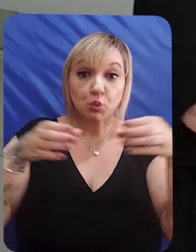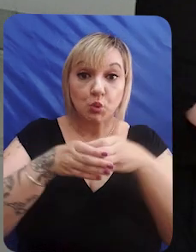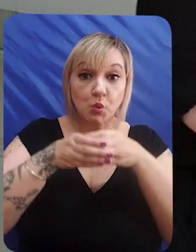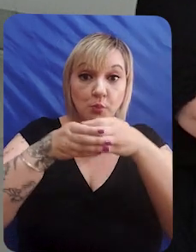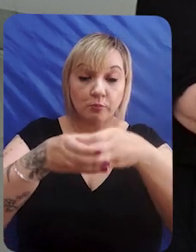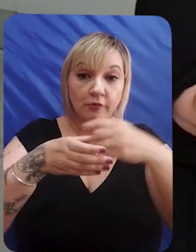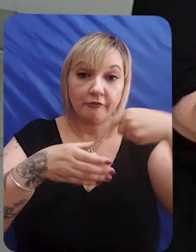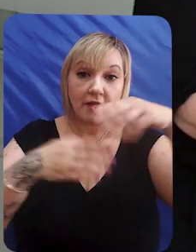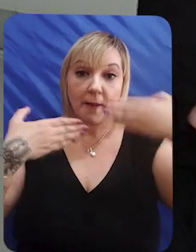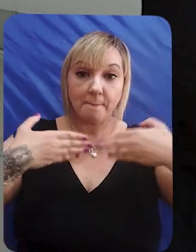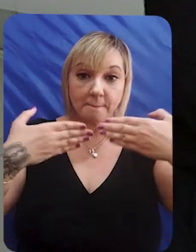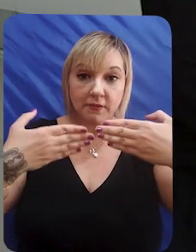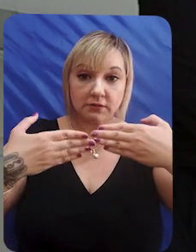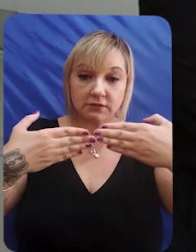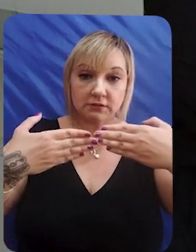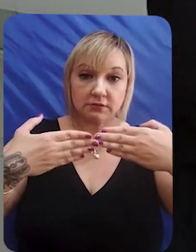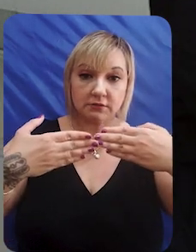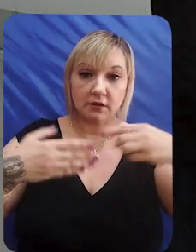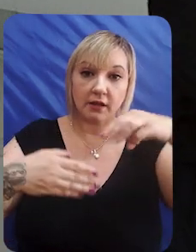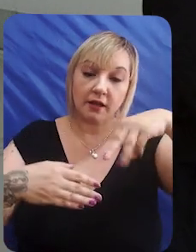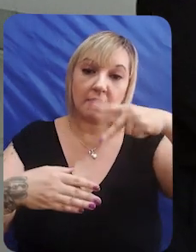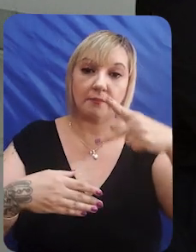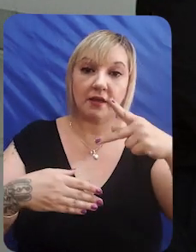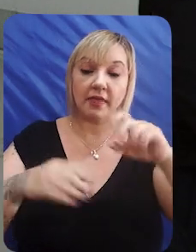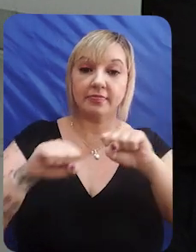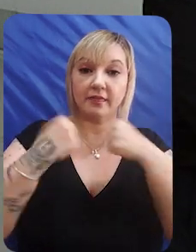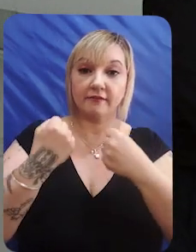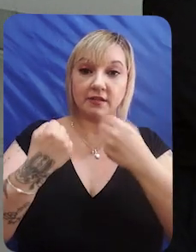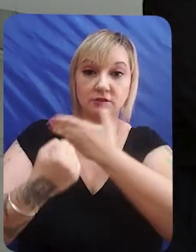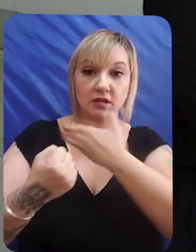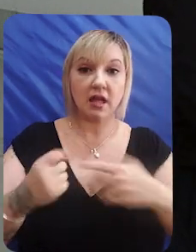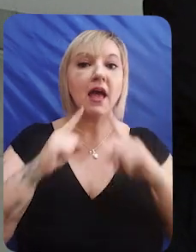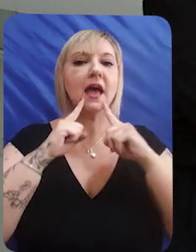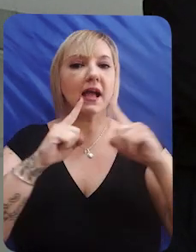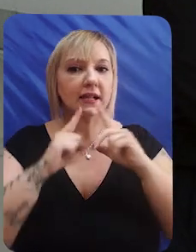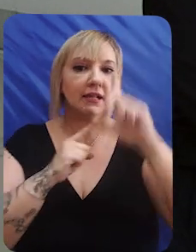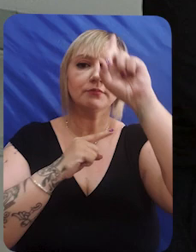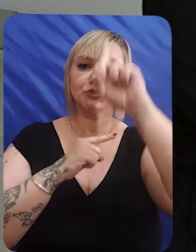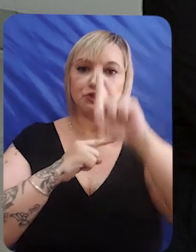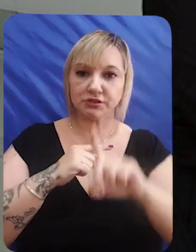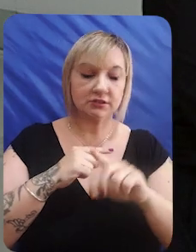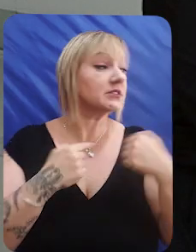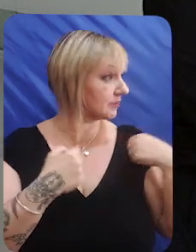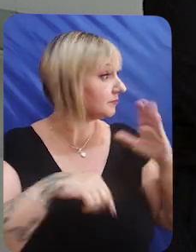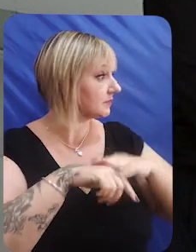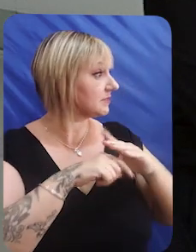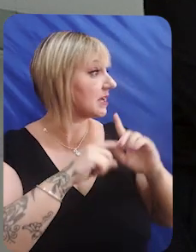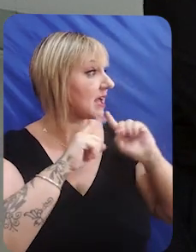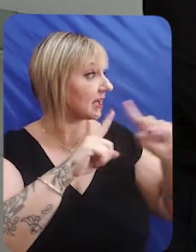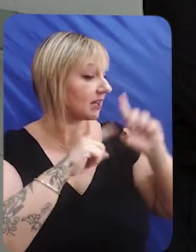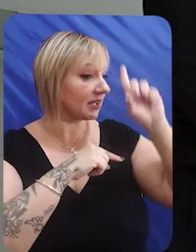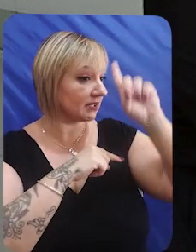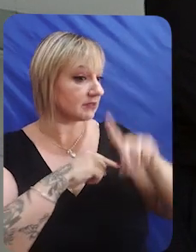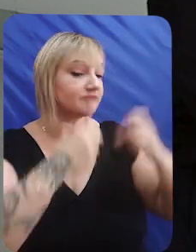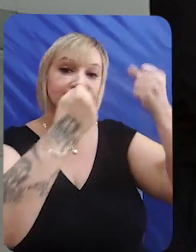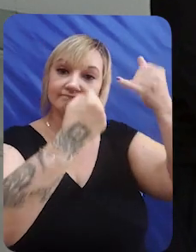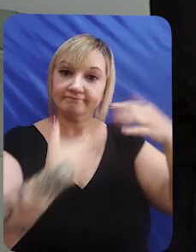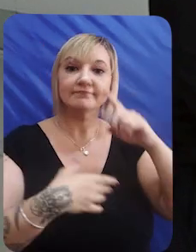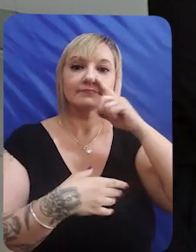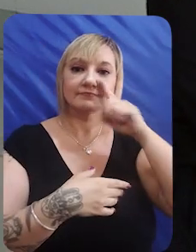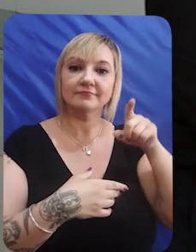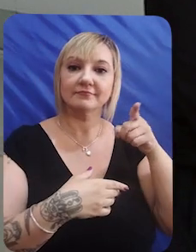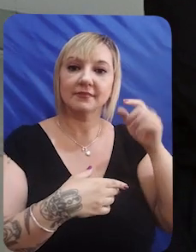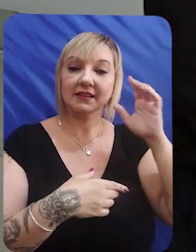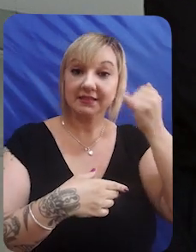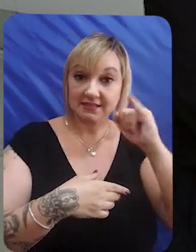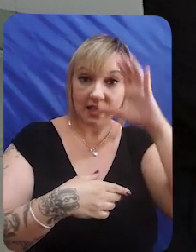até o Ministério Público, uma defensoria pública e reclame pelos seus direitos. Ah, vamos fazer isso, reclame pelos seus direitos, tá vendo? A Karine está explicando. E